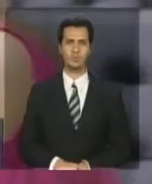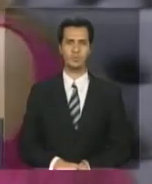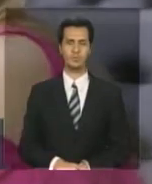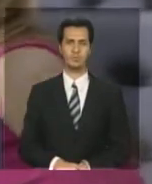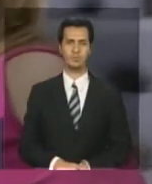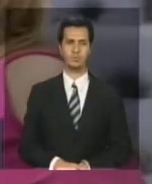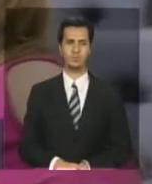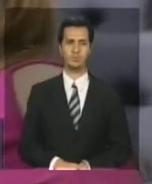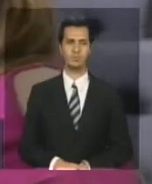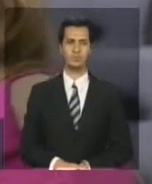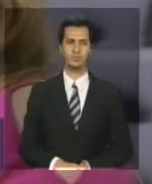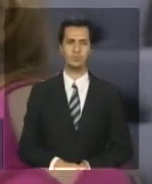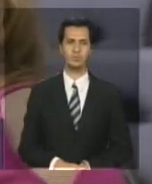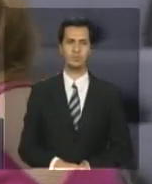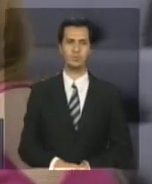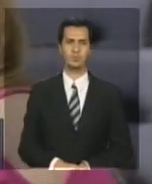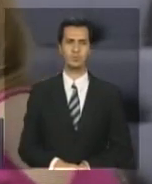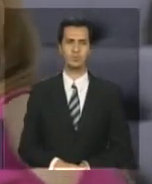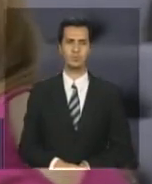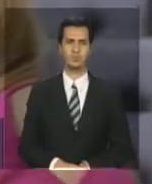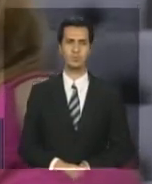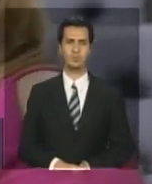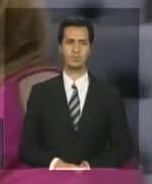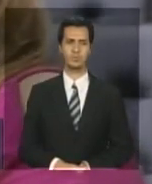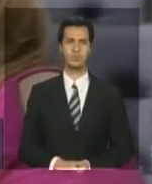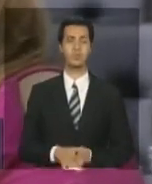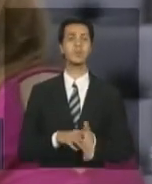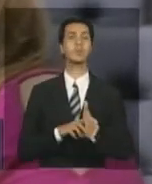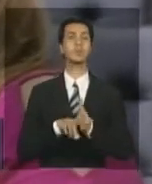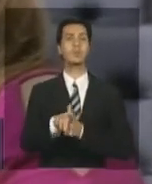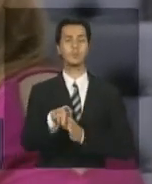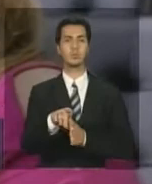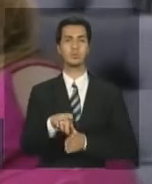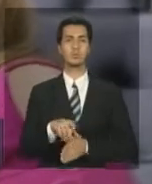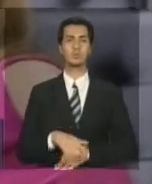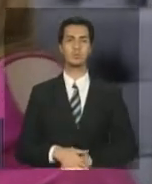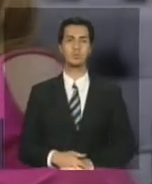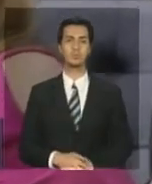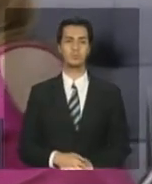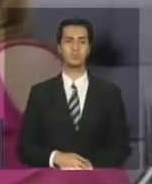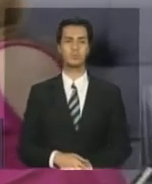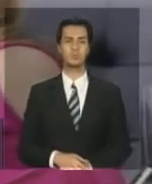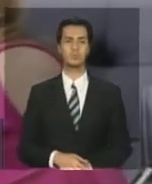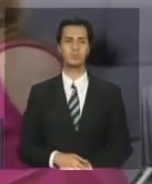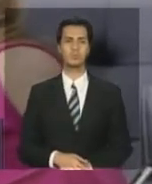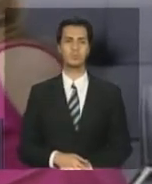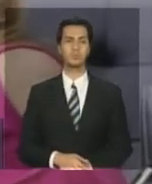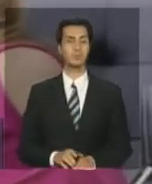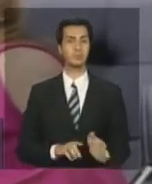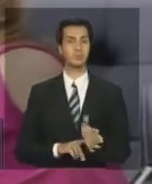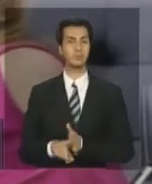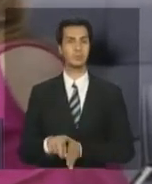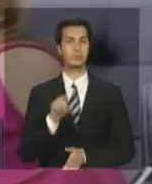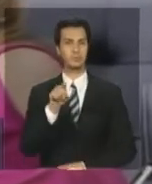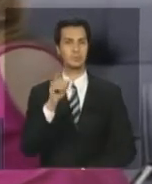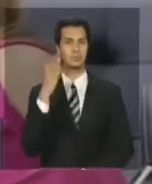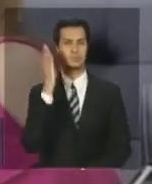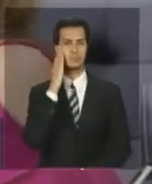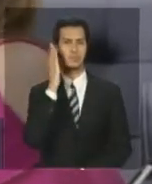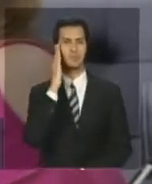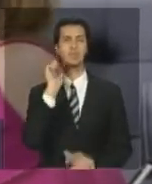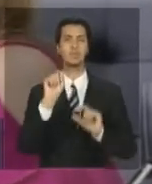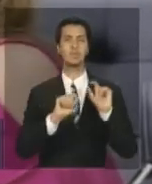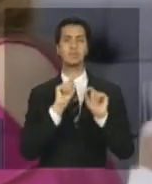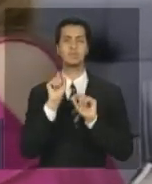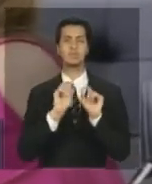Graça. Oi, Cláudia. Eu queria perguntar para você uma coisa específica, que é se você já sabe quem vai,